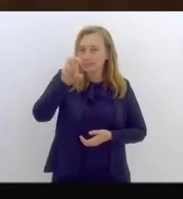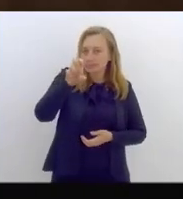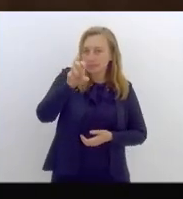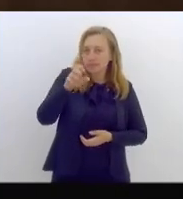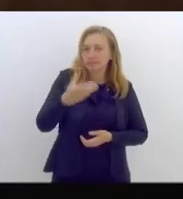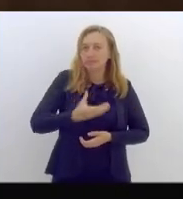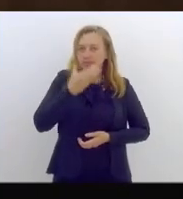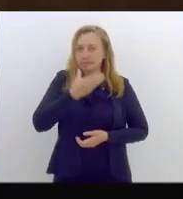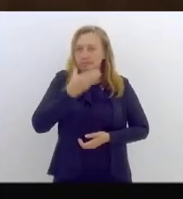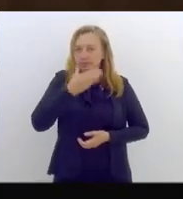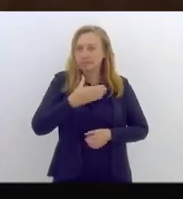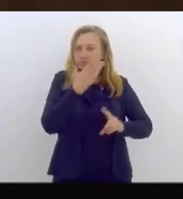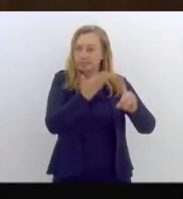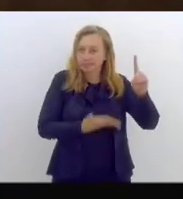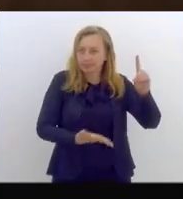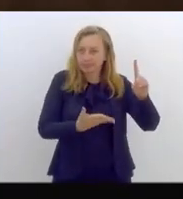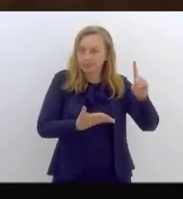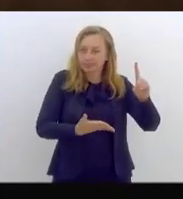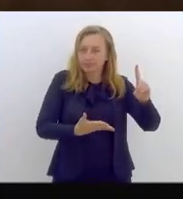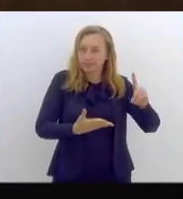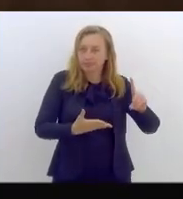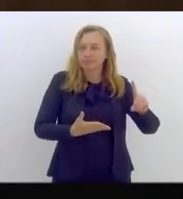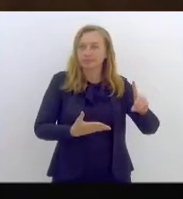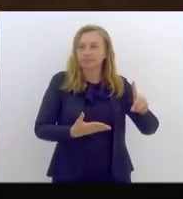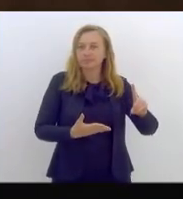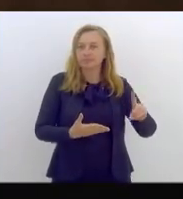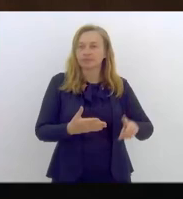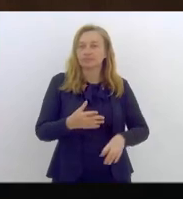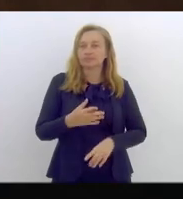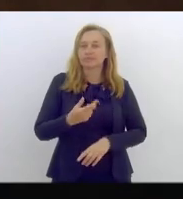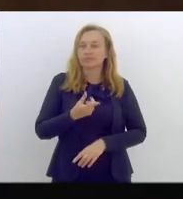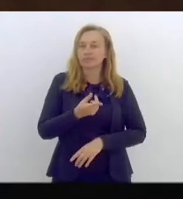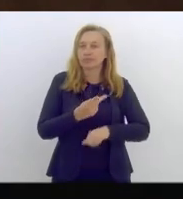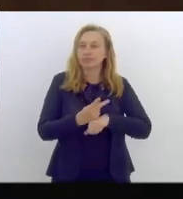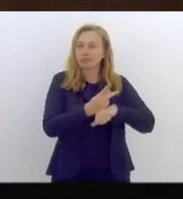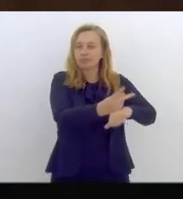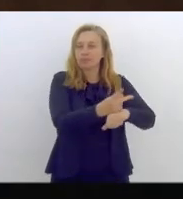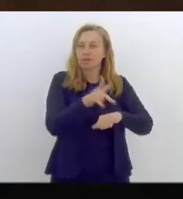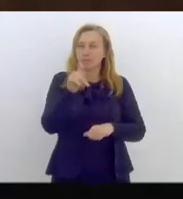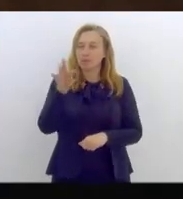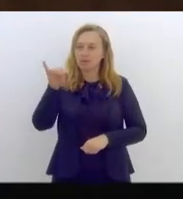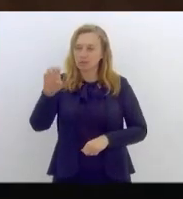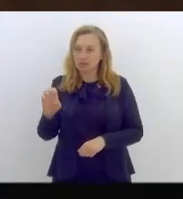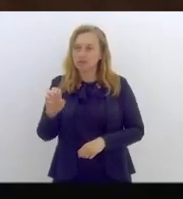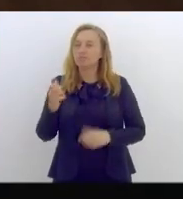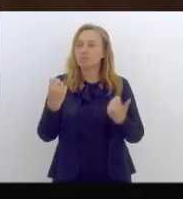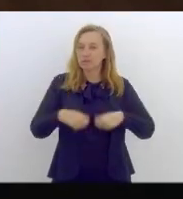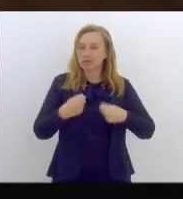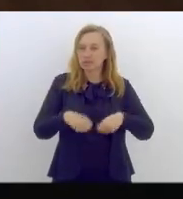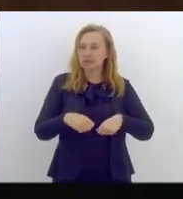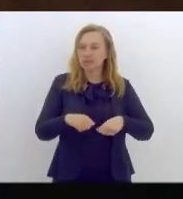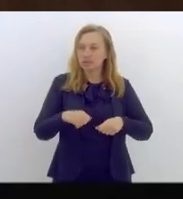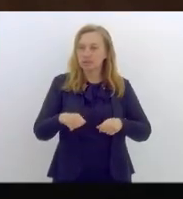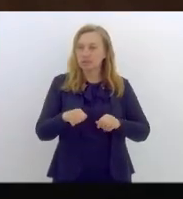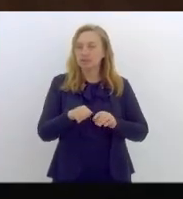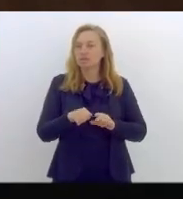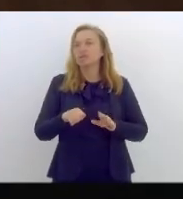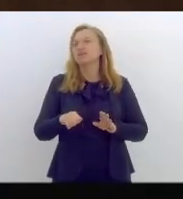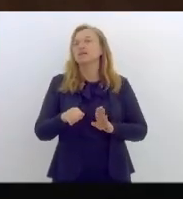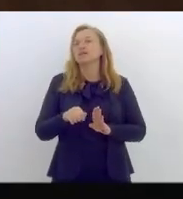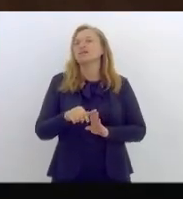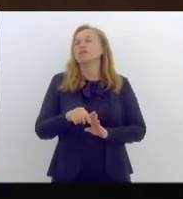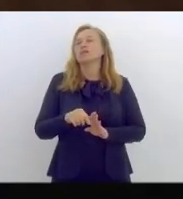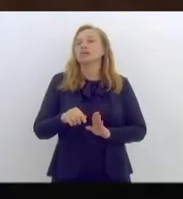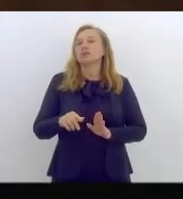da solenidade de entrega do prêmio Paul Singer precisam protocolar os seus projetos de lei que o deputado André